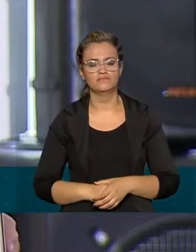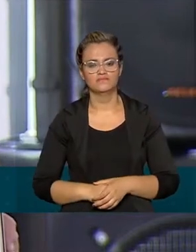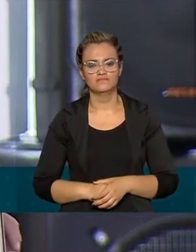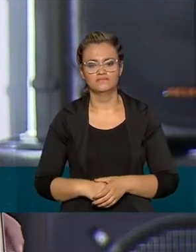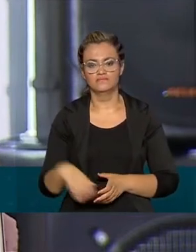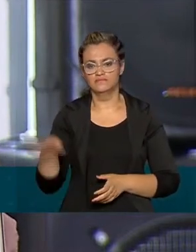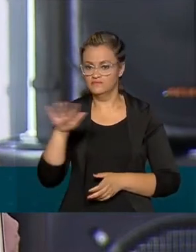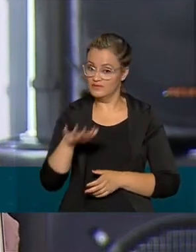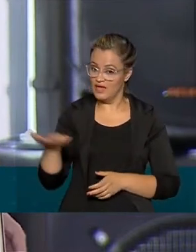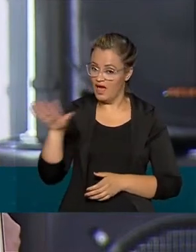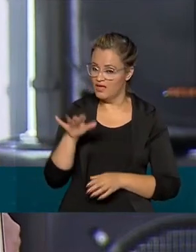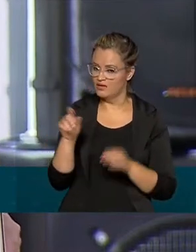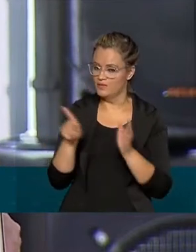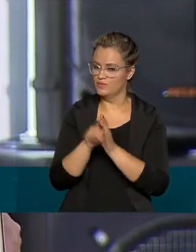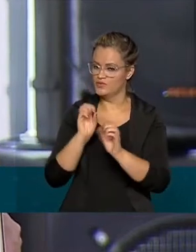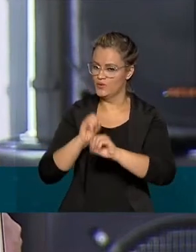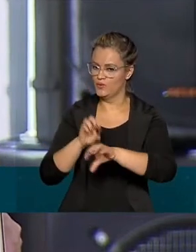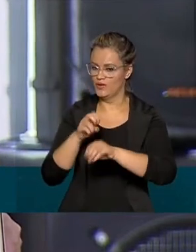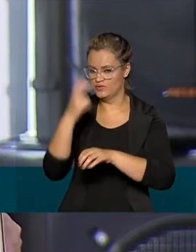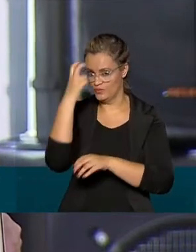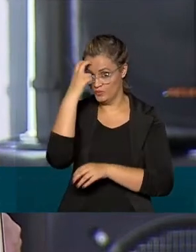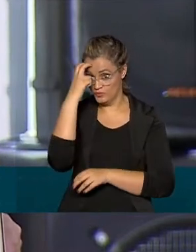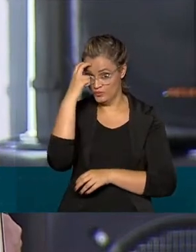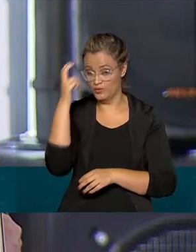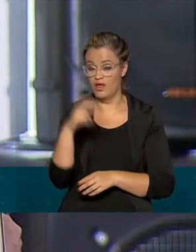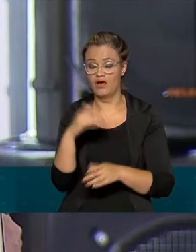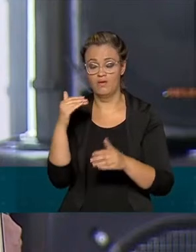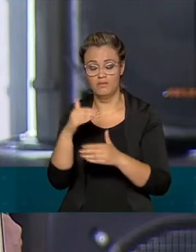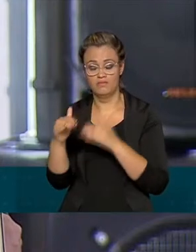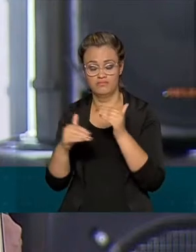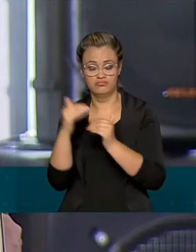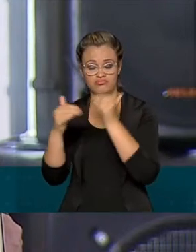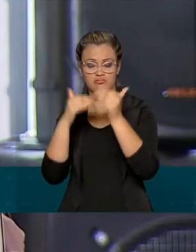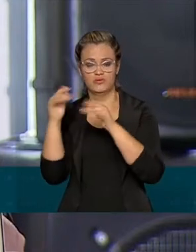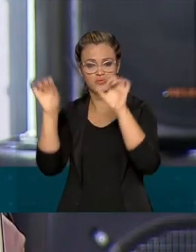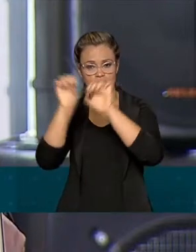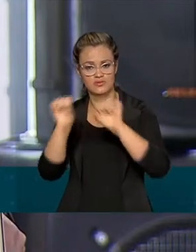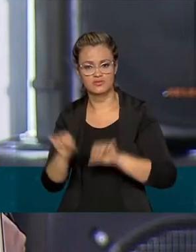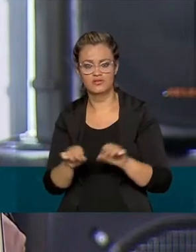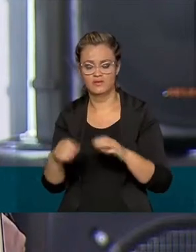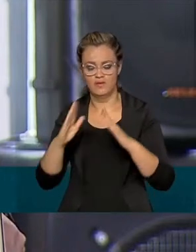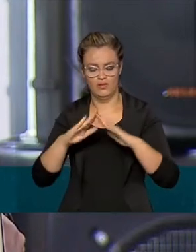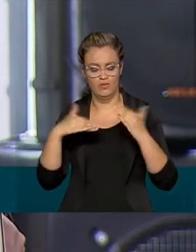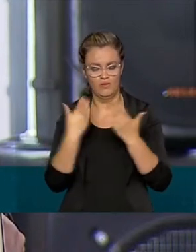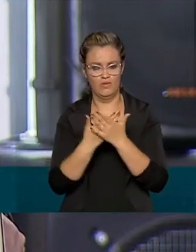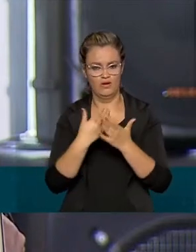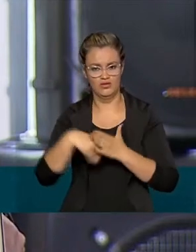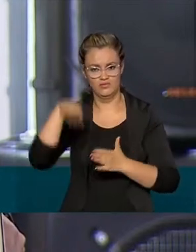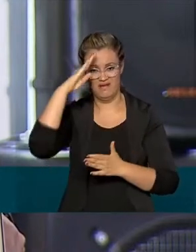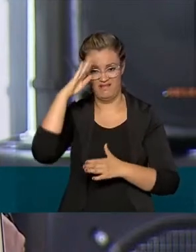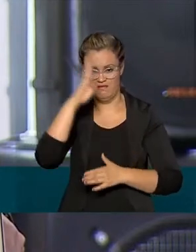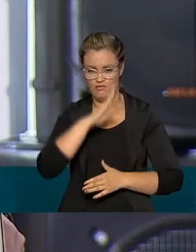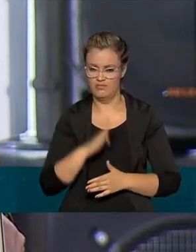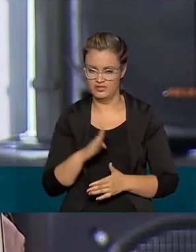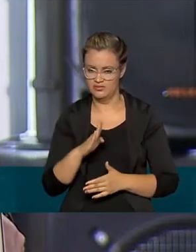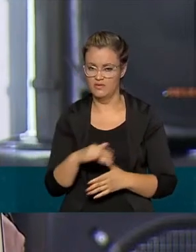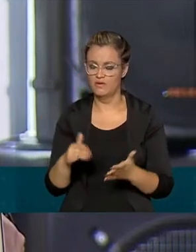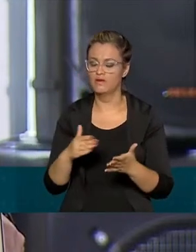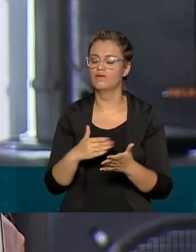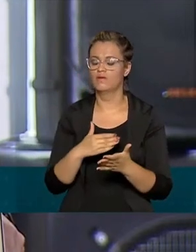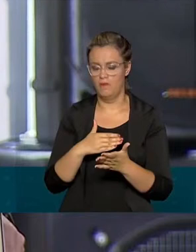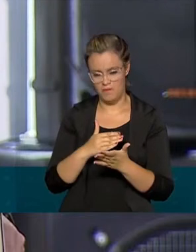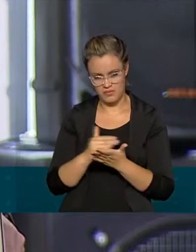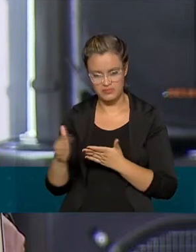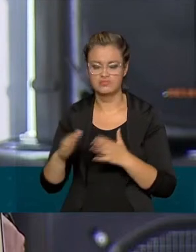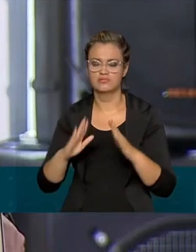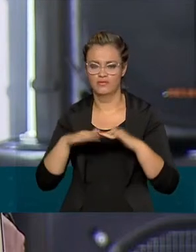Na área de educação e cultura, avançou-se no fortalecimento do sistema Colégio Militar do Brasil. Foi iniciado o